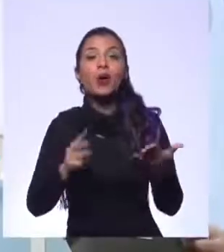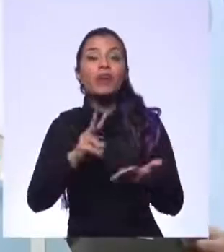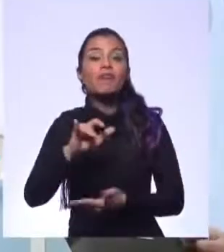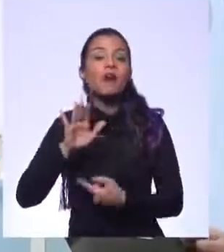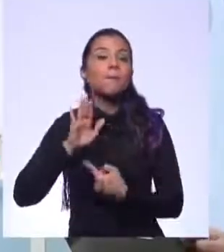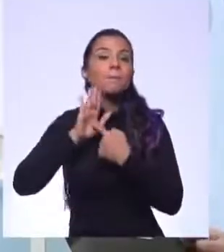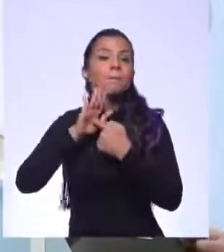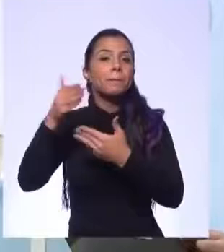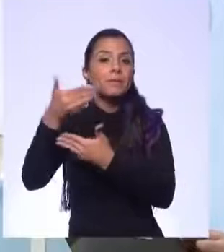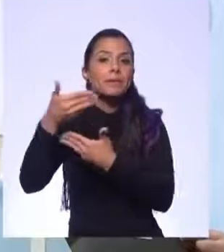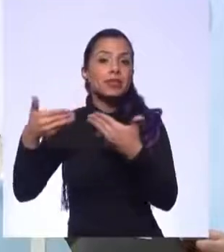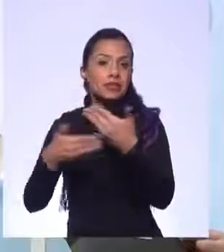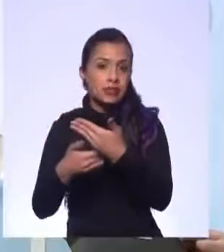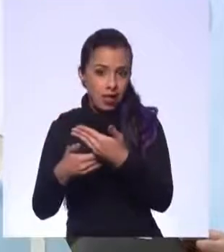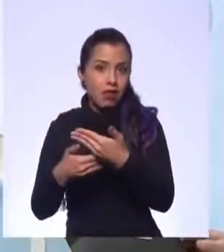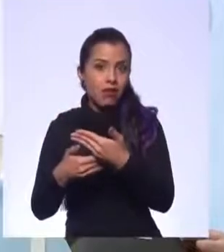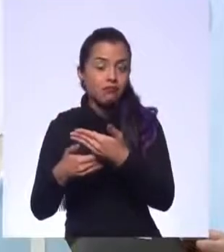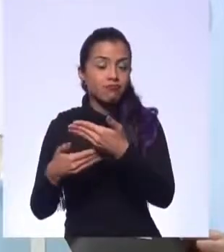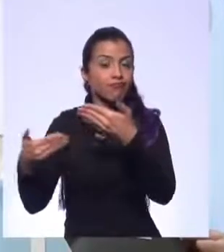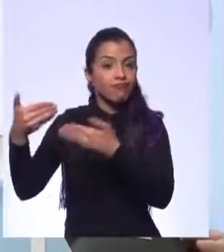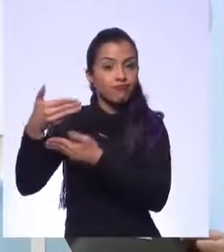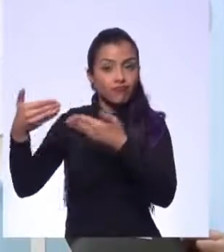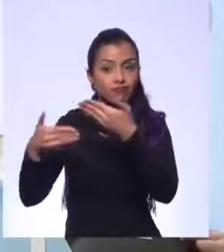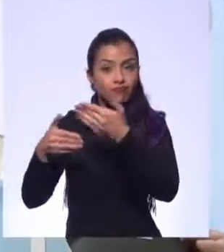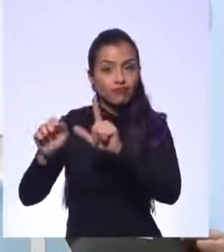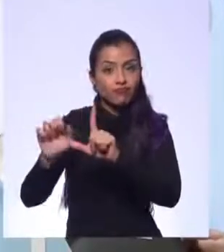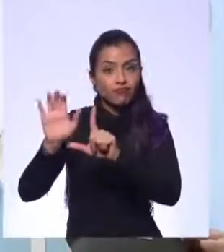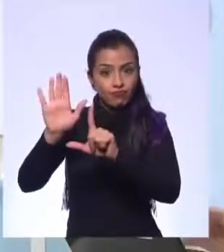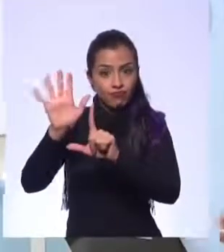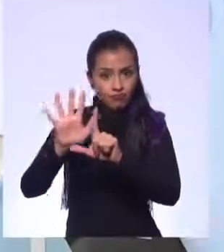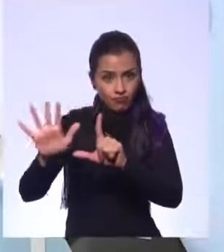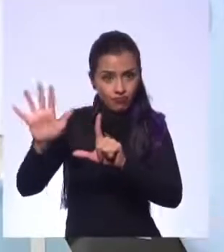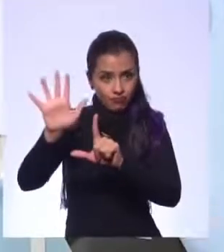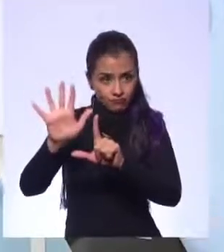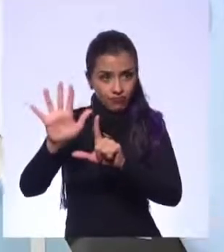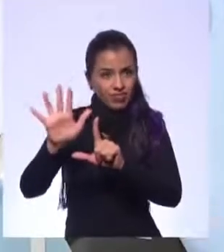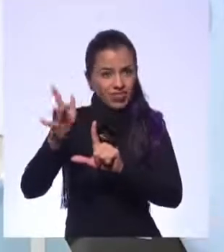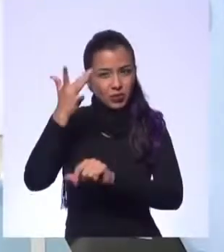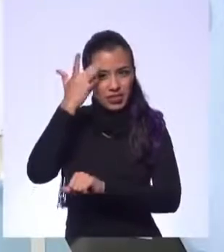ali, né? E essa tela, não sei